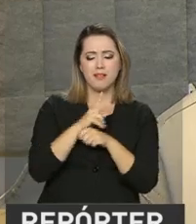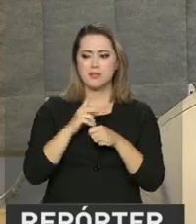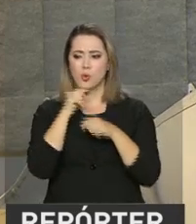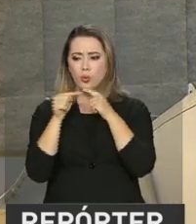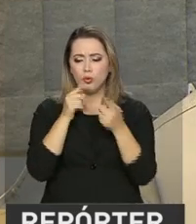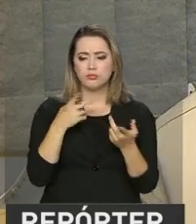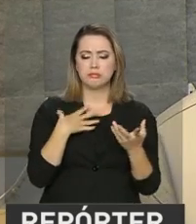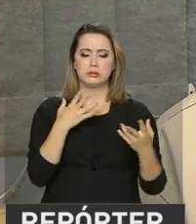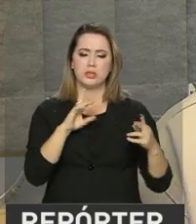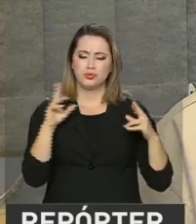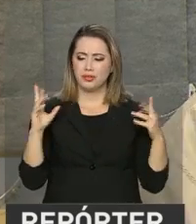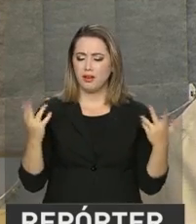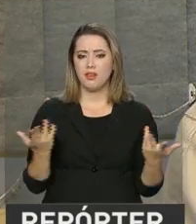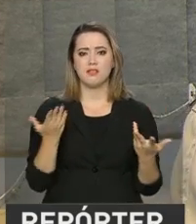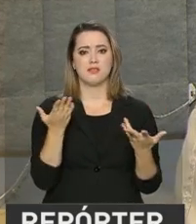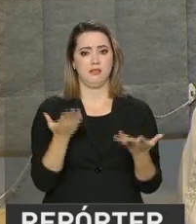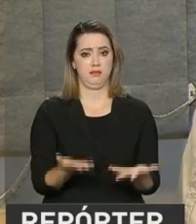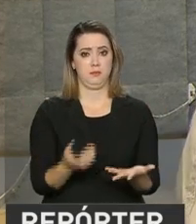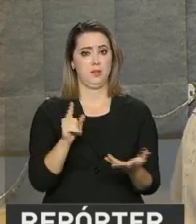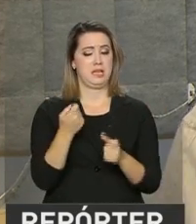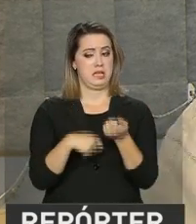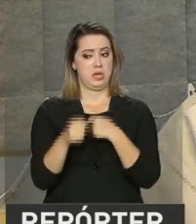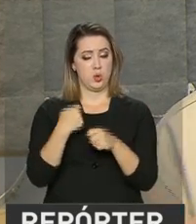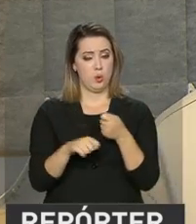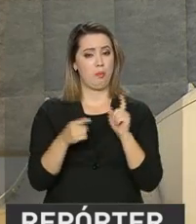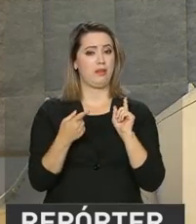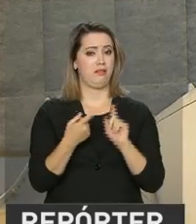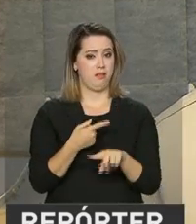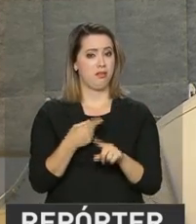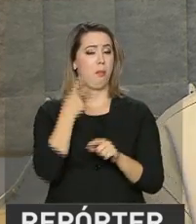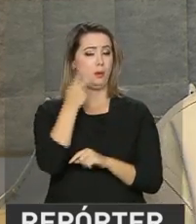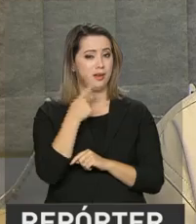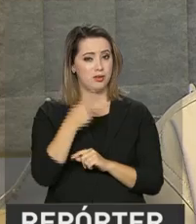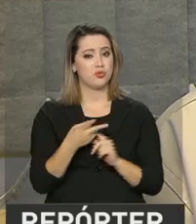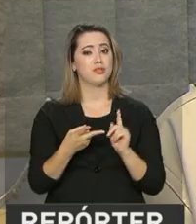muita volatilidade, tanto econômica quanto política.